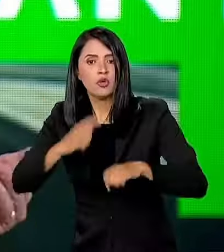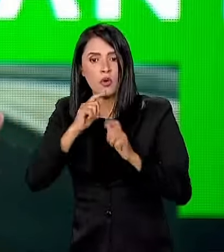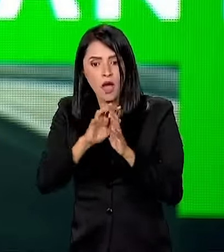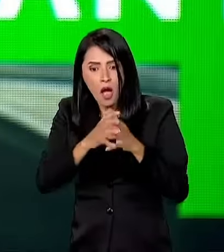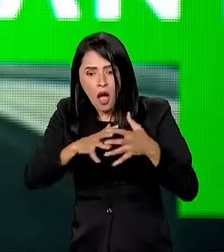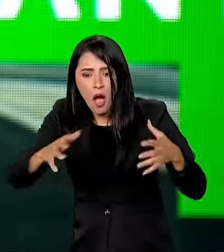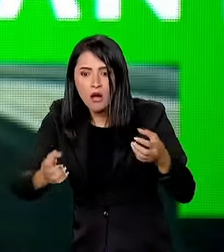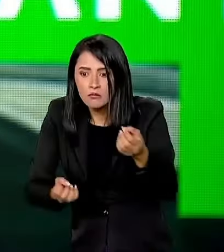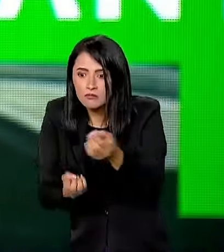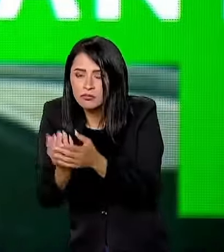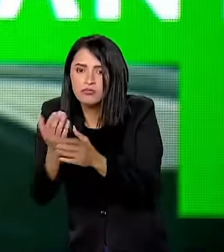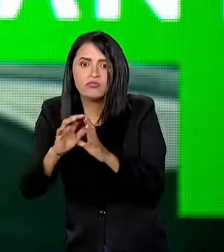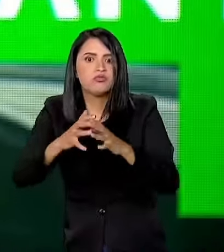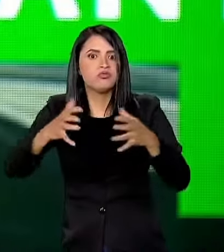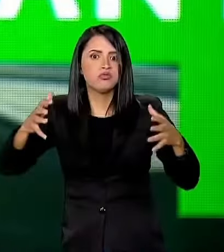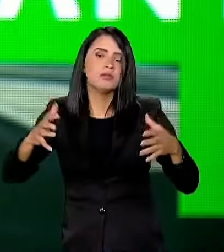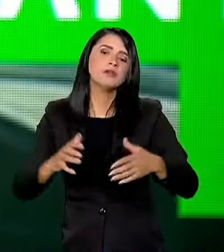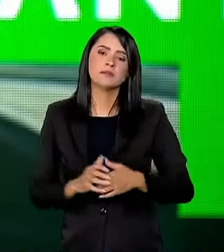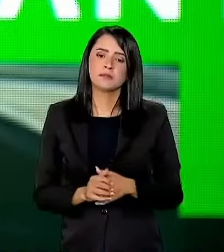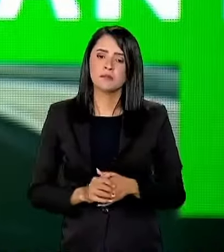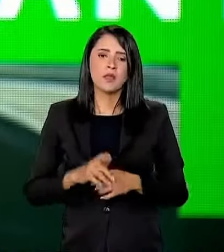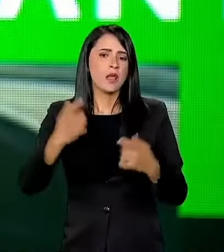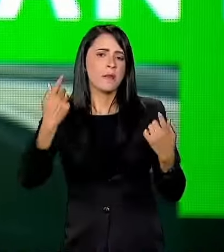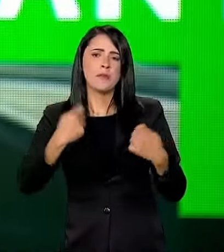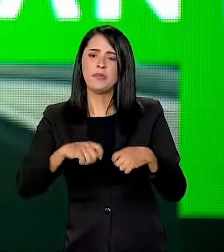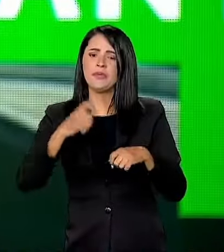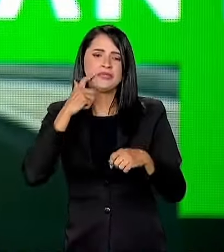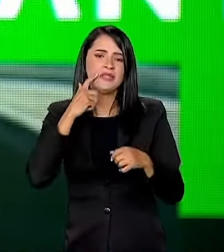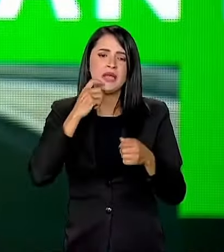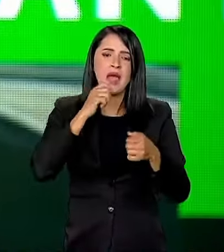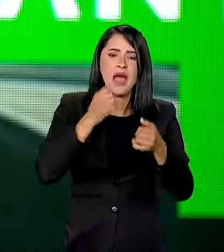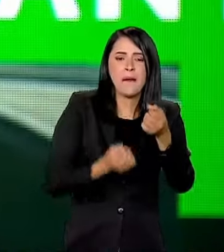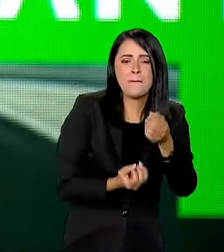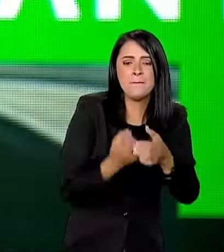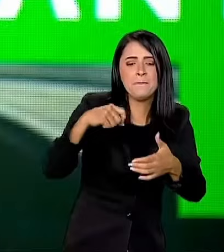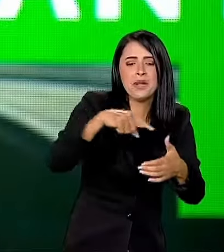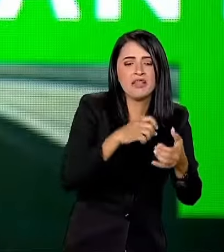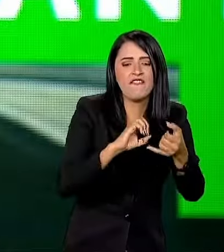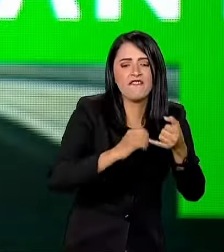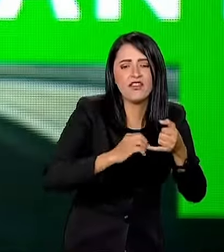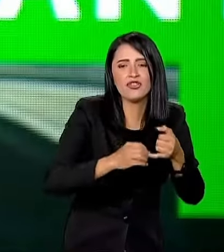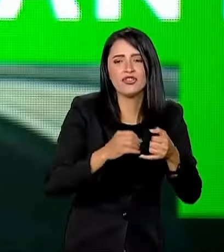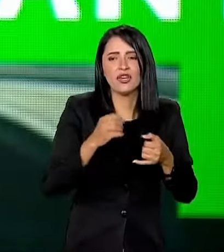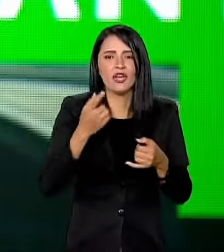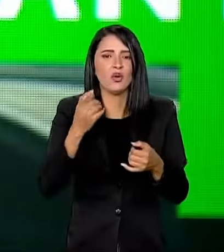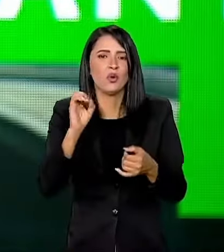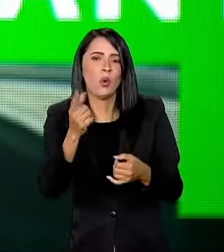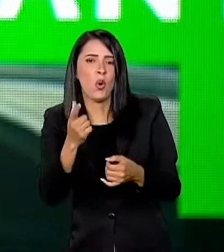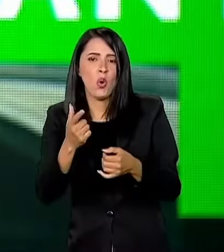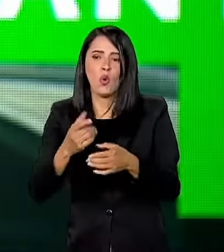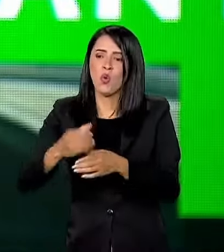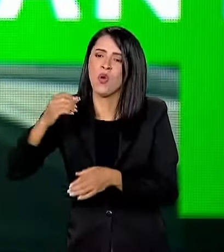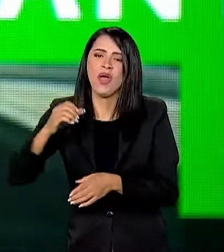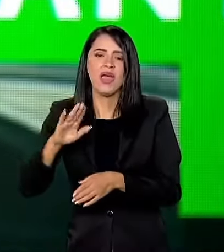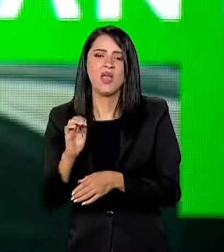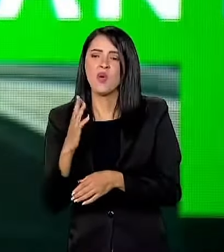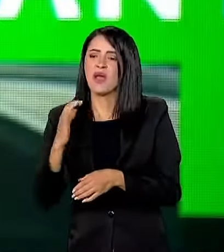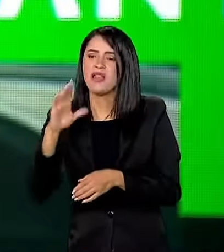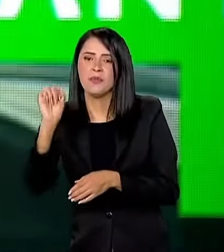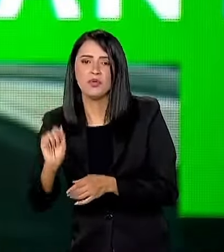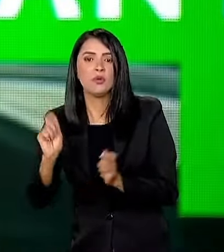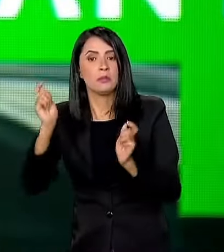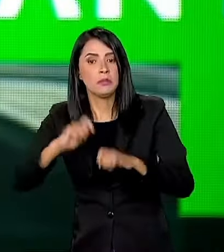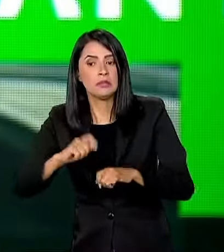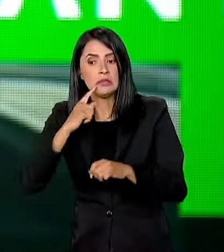escala alguma coisa. Ele não tem que produzir feijão, ele não tem que plantar eucalipto, ele tem que produzir coisa que tenha